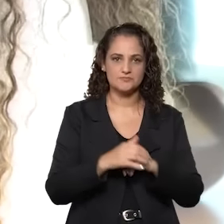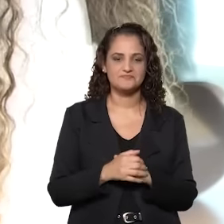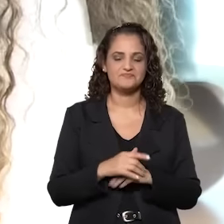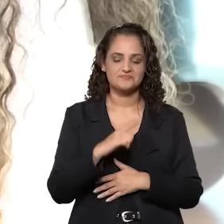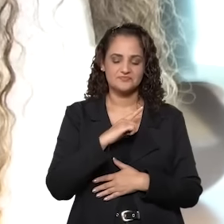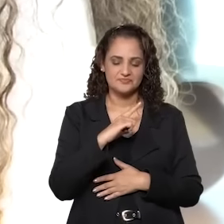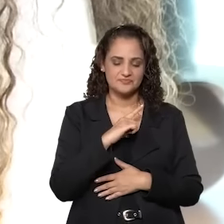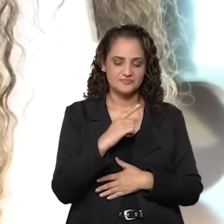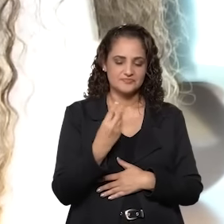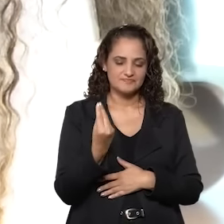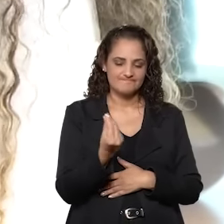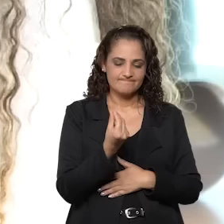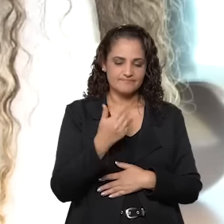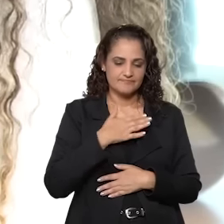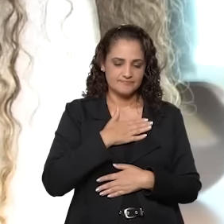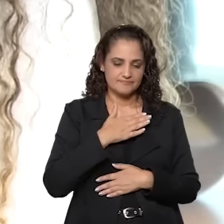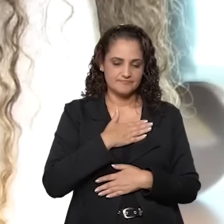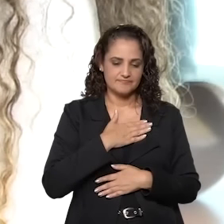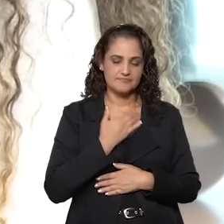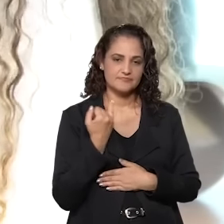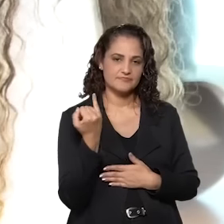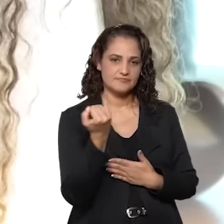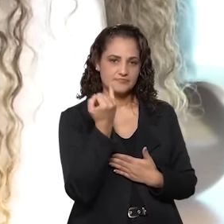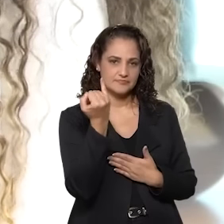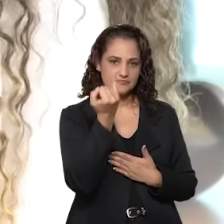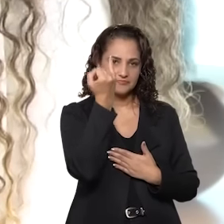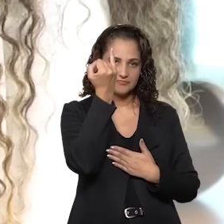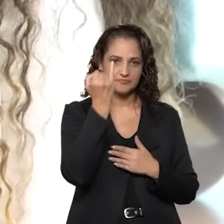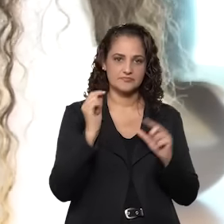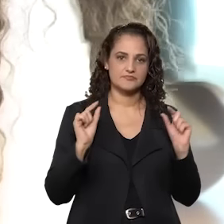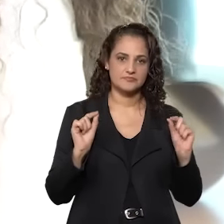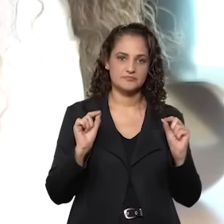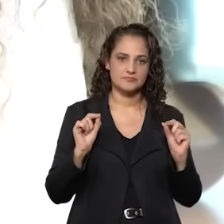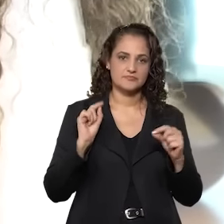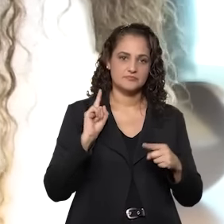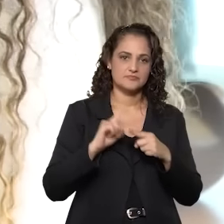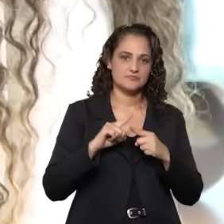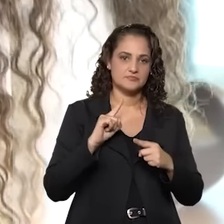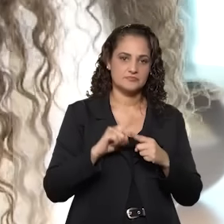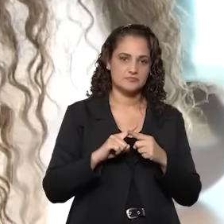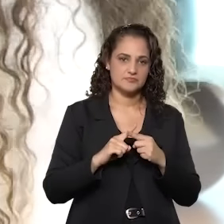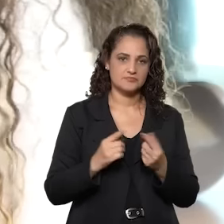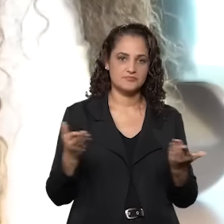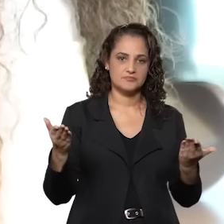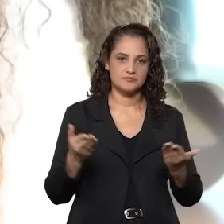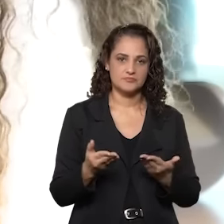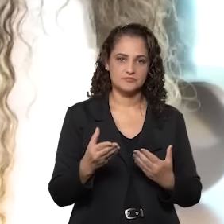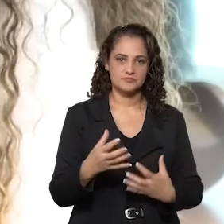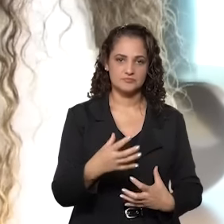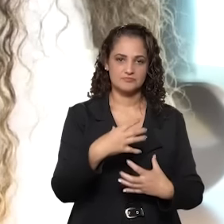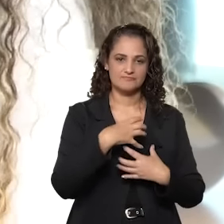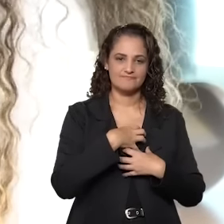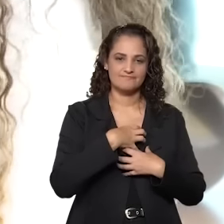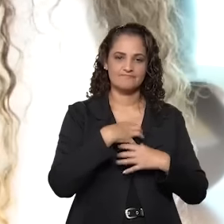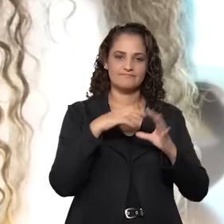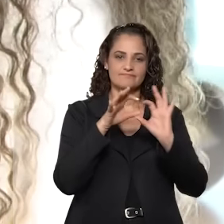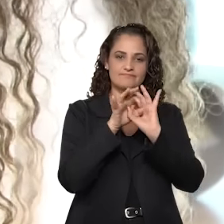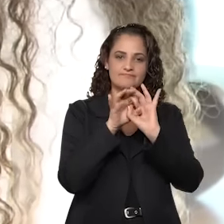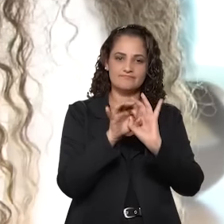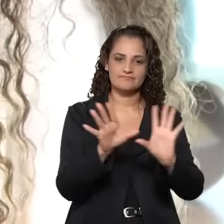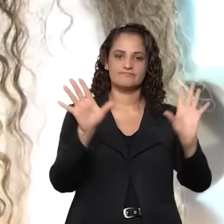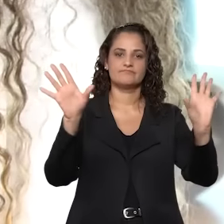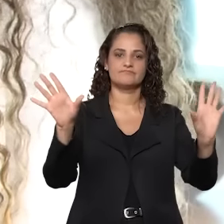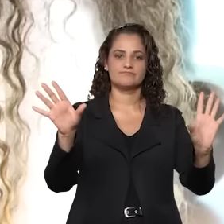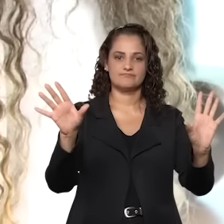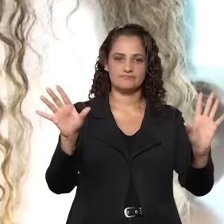muito importante eh porque as que finalmente hoje eu me sinto à vontade para ser a pessoa e a